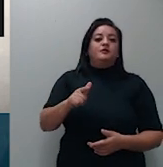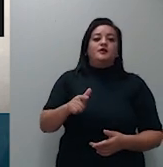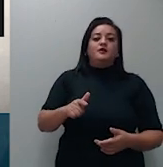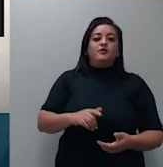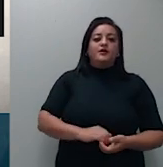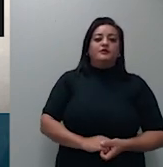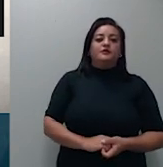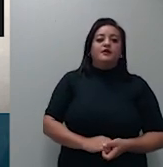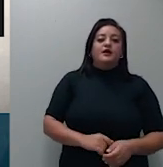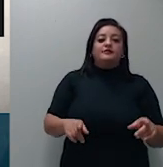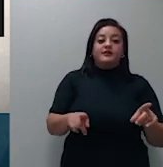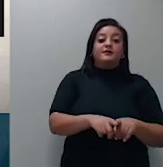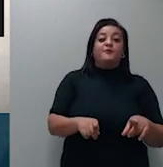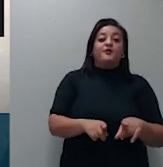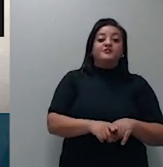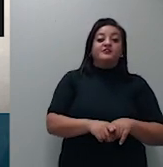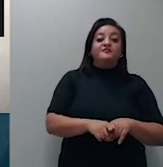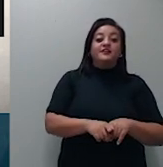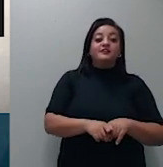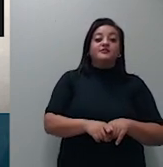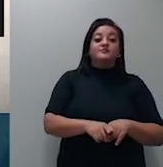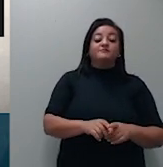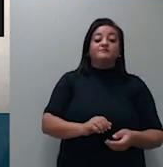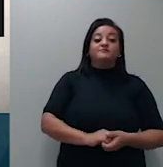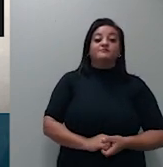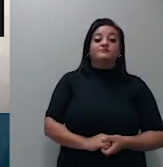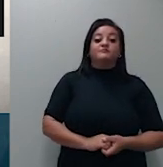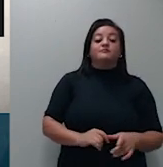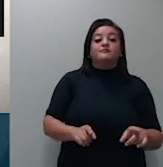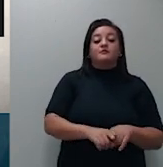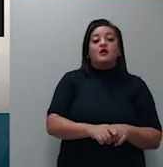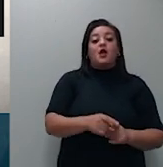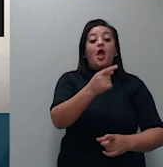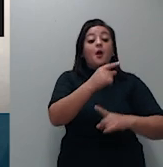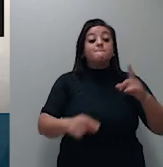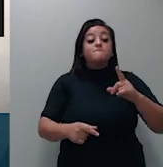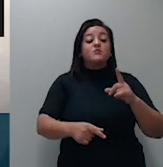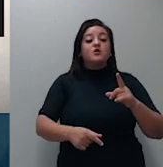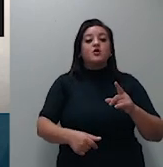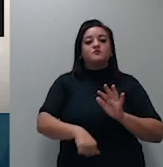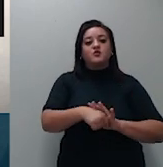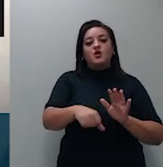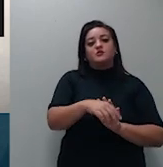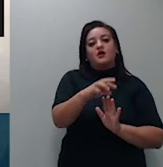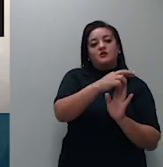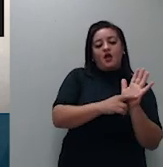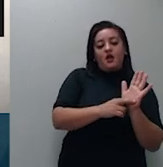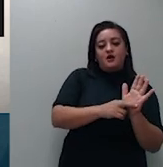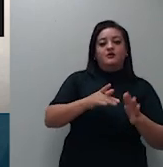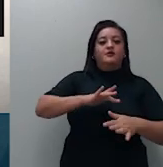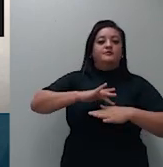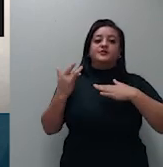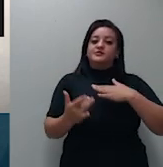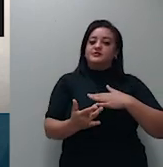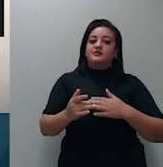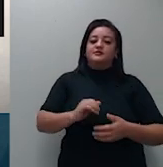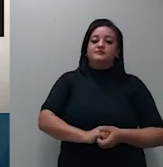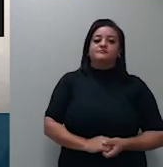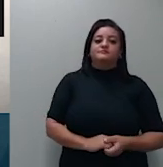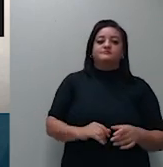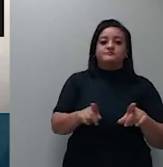dedicado á mim denunciar algo que você acredita violar nossos padrões da comunidade denúncias como a sua